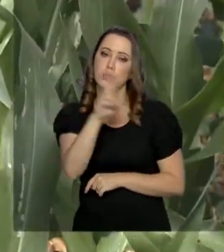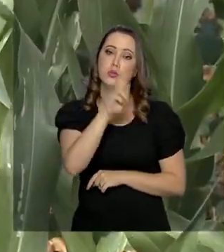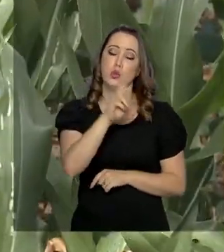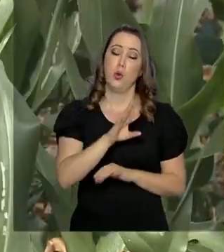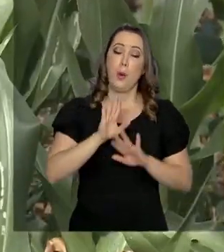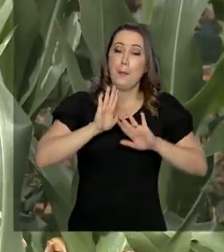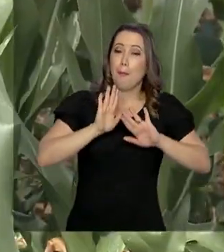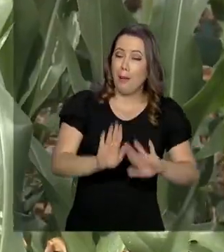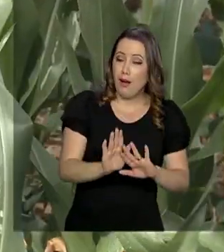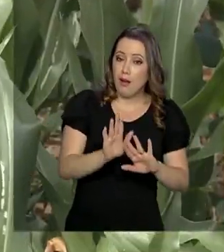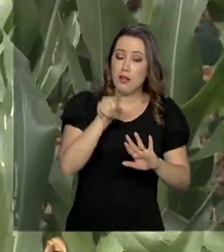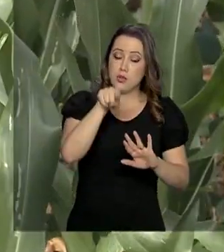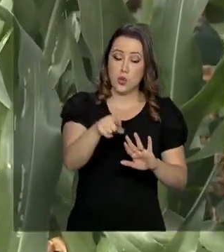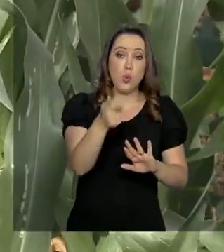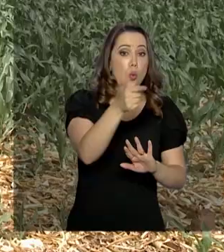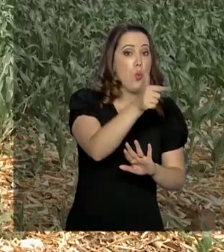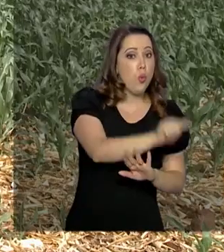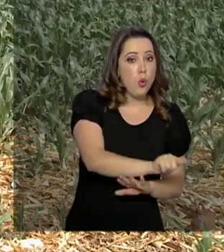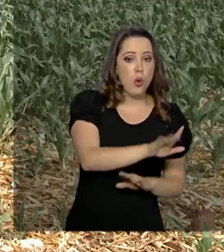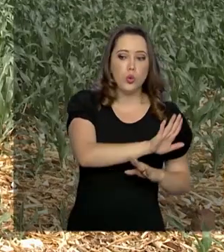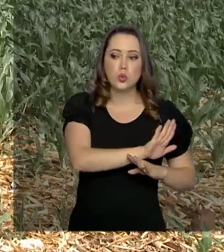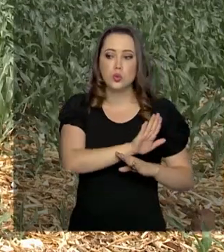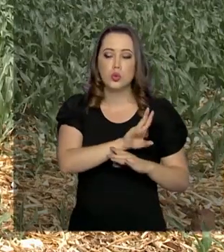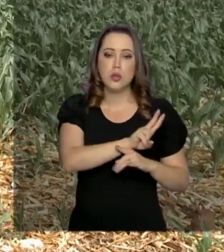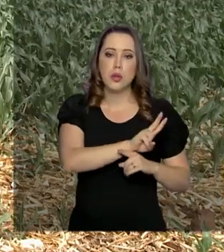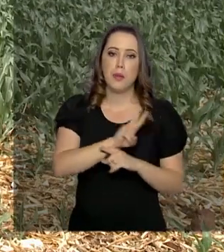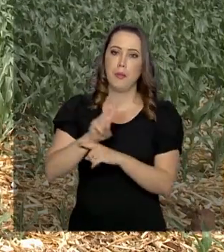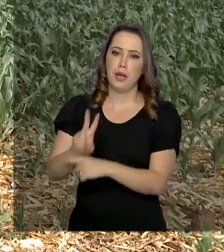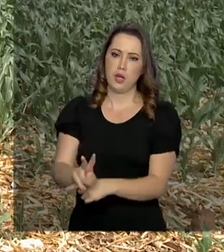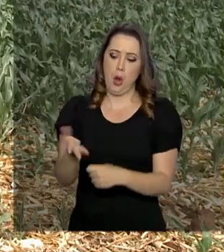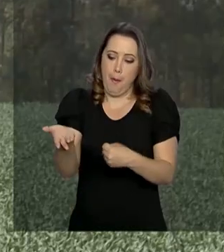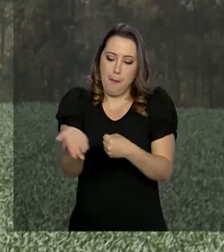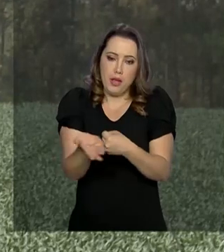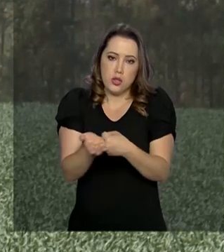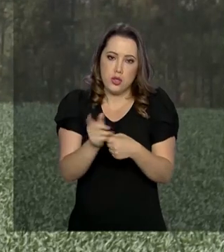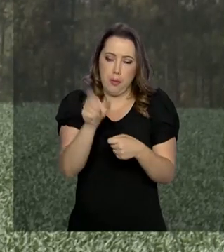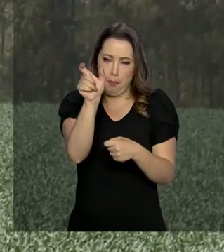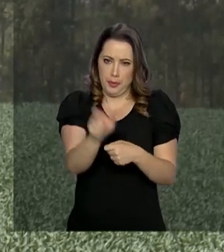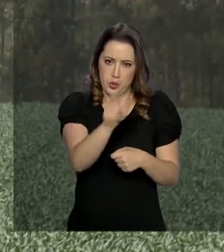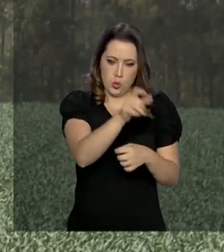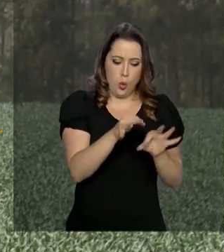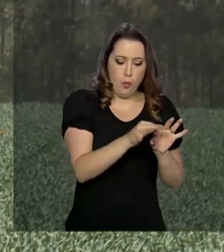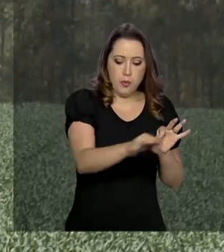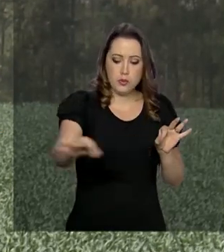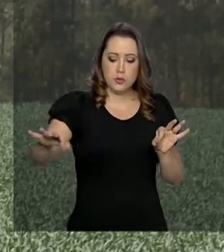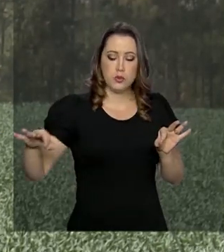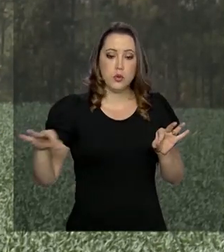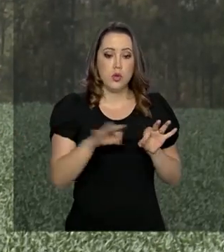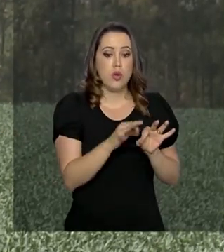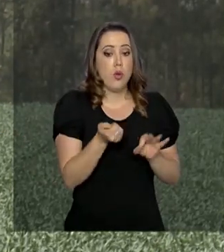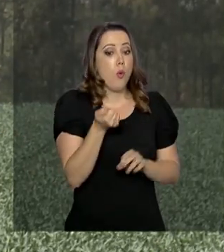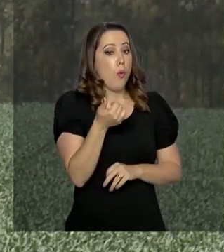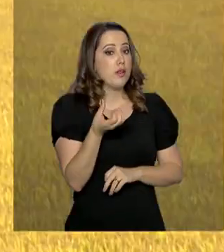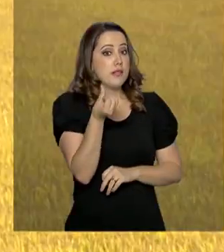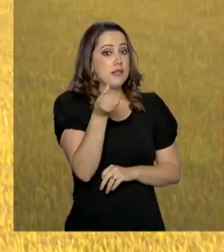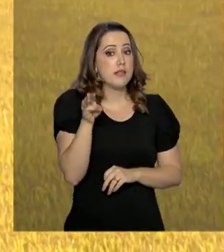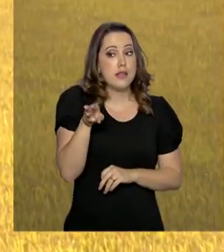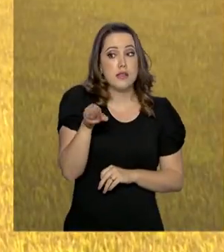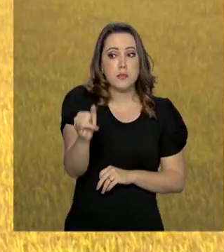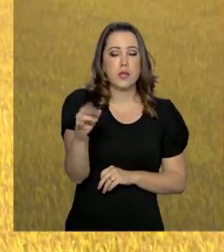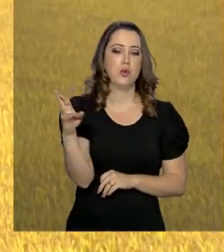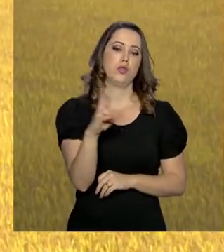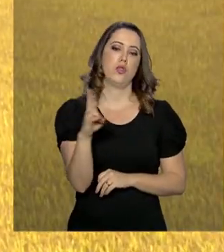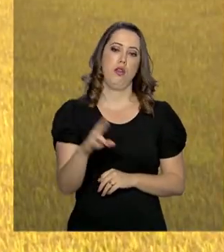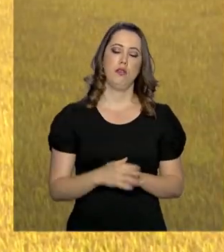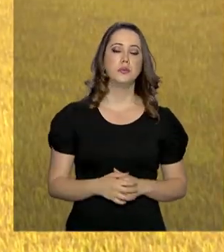Já o custeio do Programa Nacional de Apoio ao Médio Produtor Rural alocou quase 6 bilhões de reais. Para